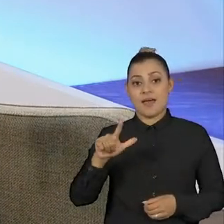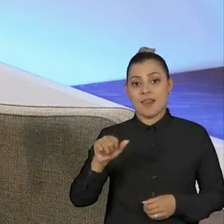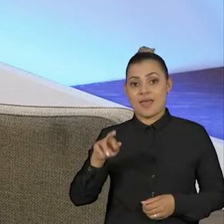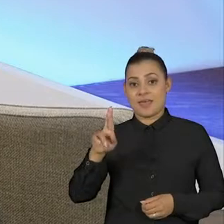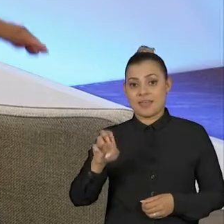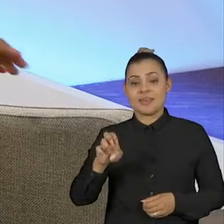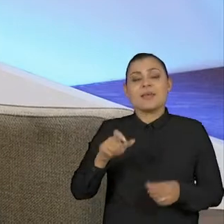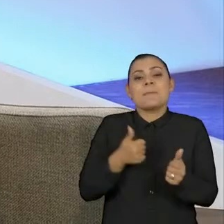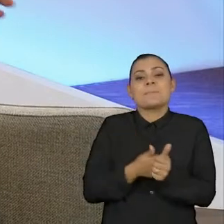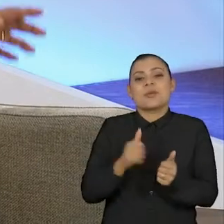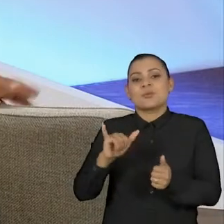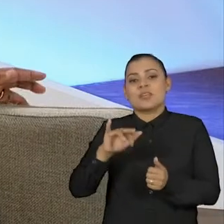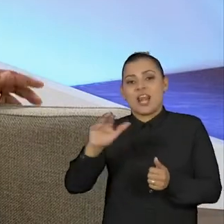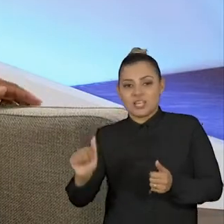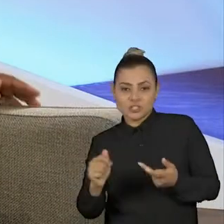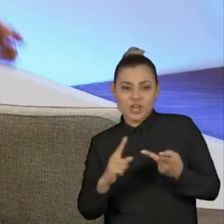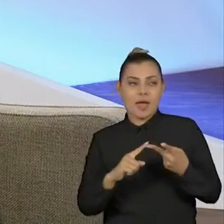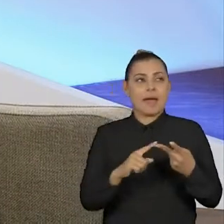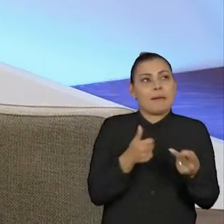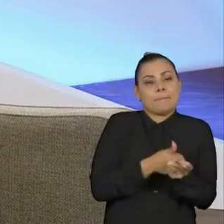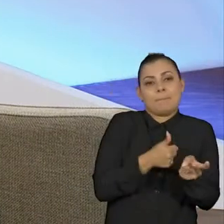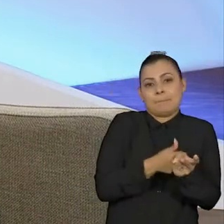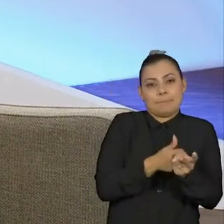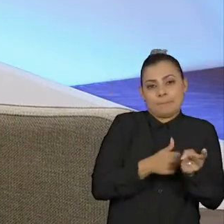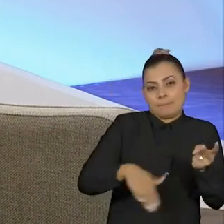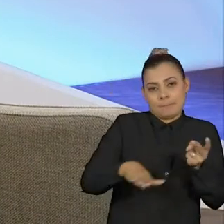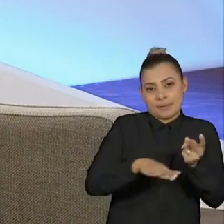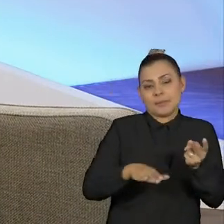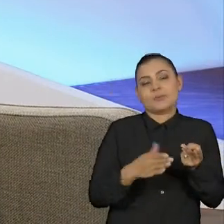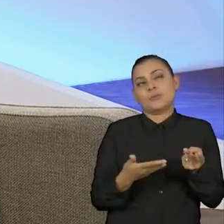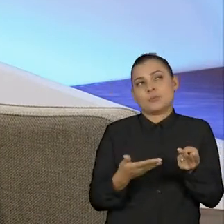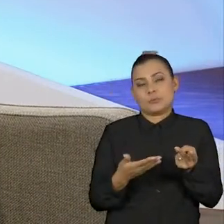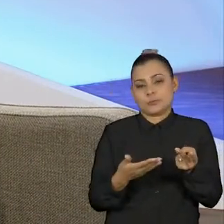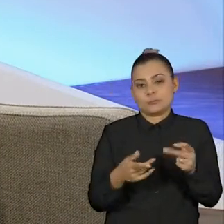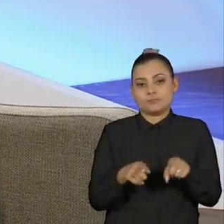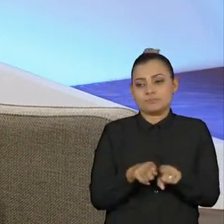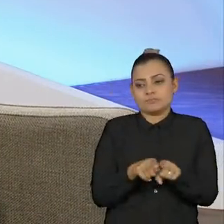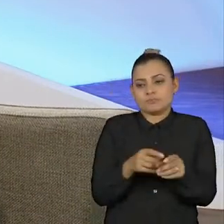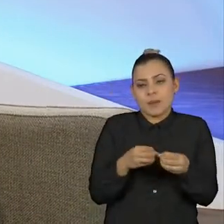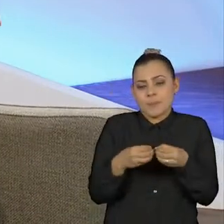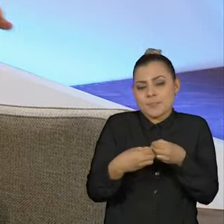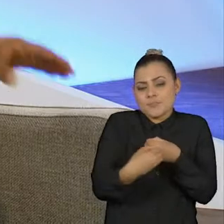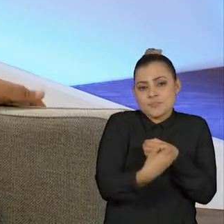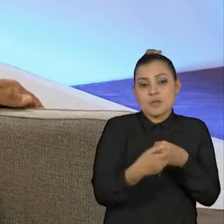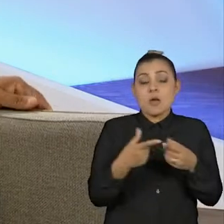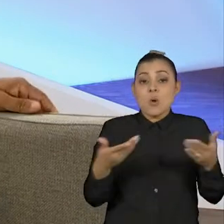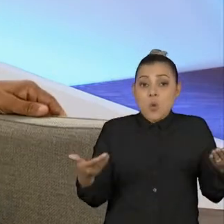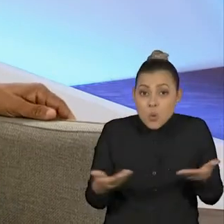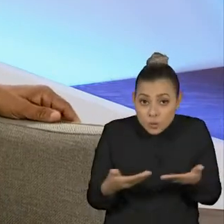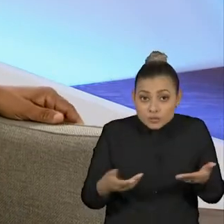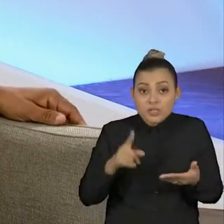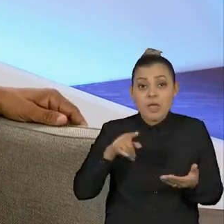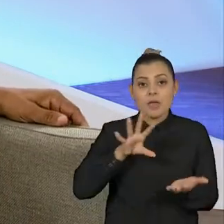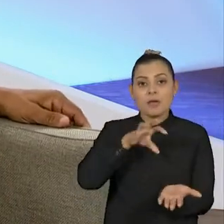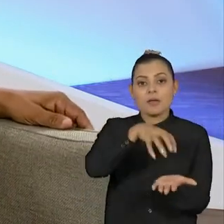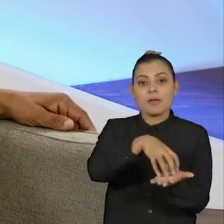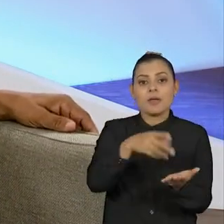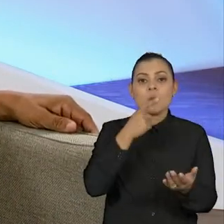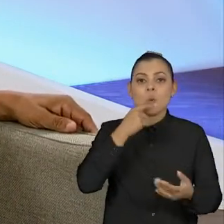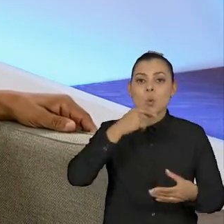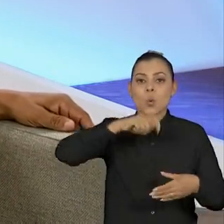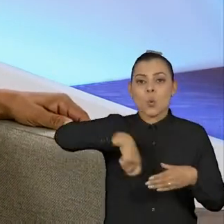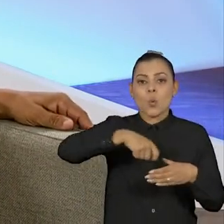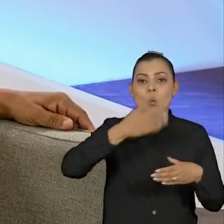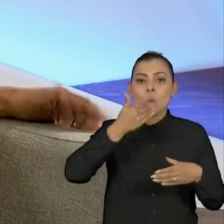do Irajá, já não é mais Irajá, já é Braz de Pina, é hoje o polo gastronômico